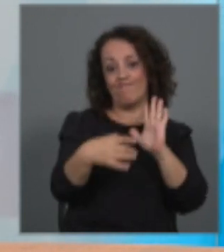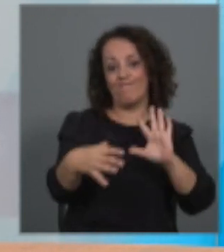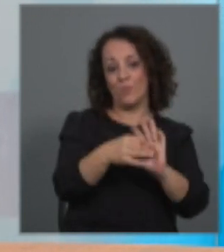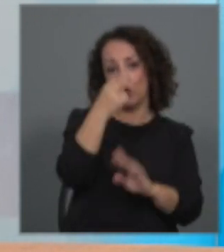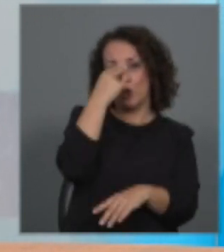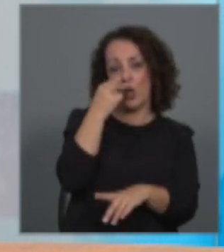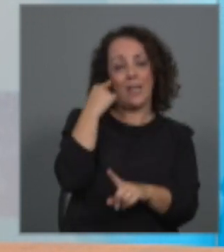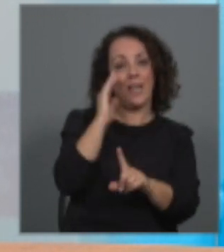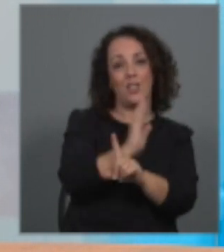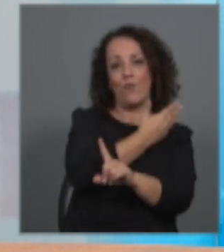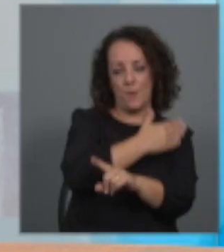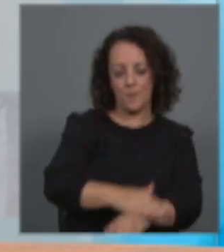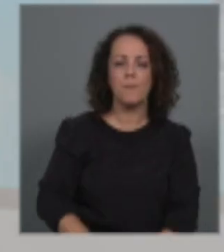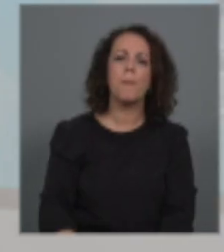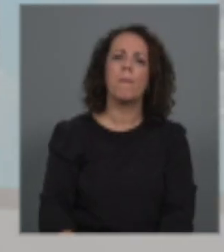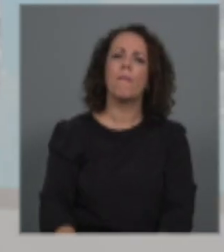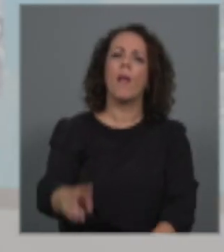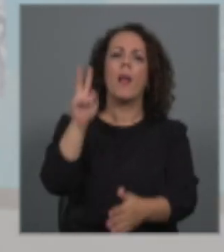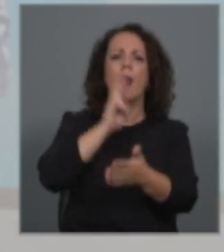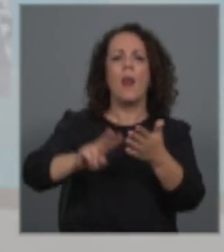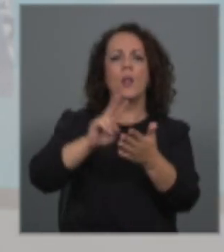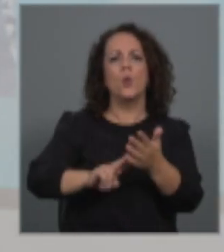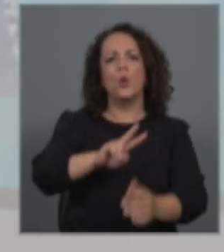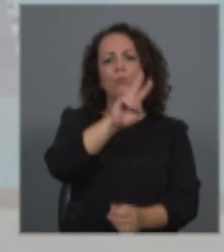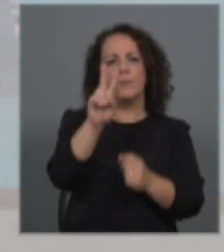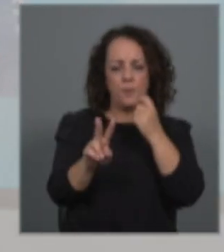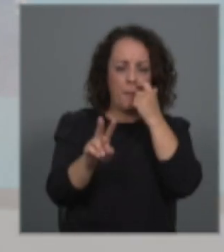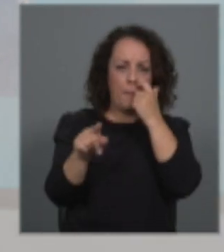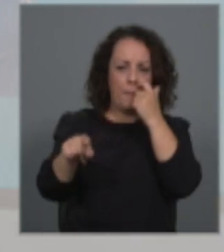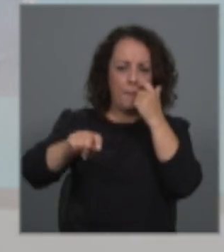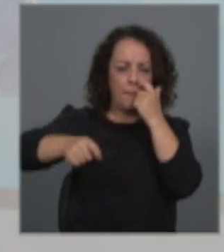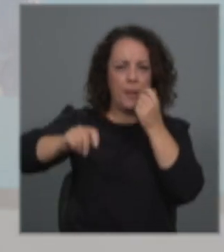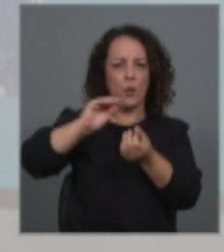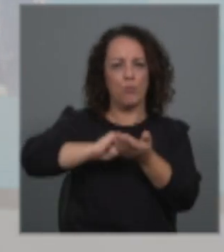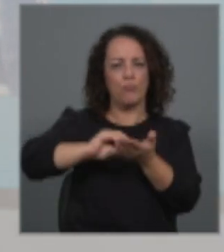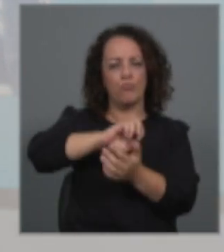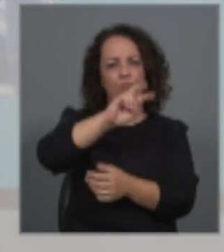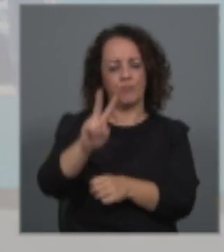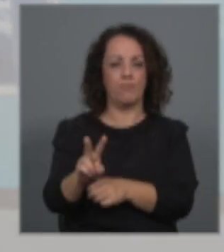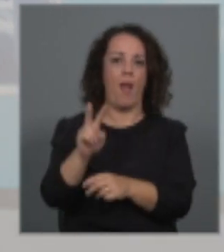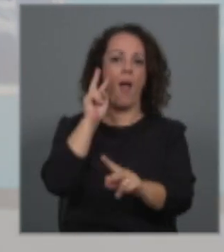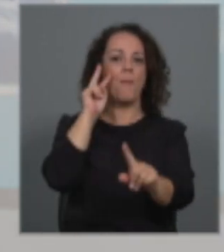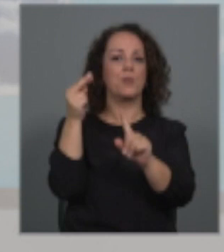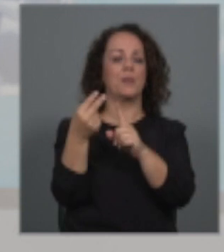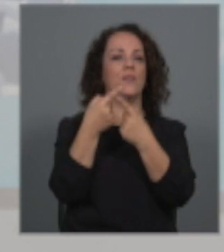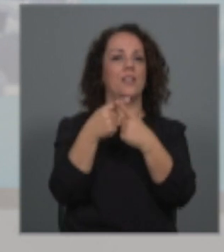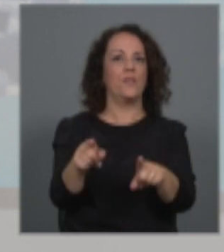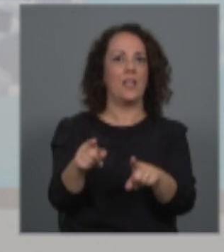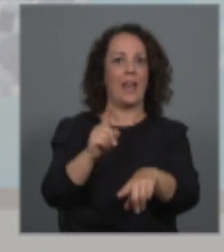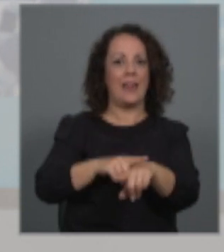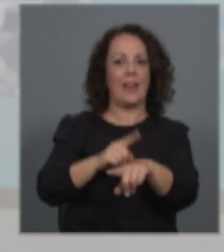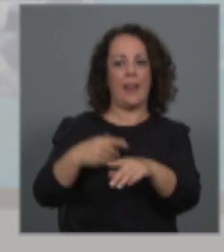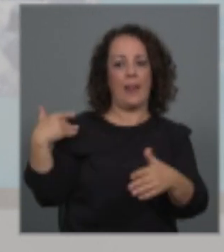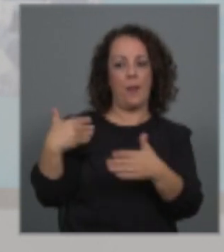aconteceu. Na segunda leitura da segunda carta de Pedro, já temos aqui uma perspectiva de uma vinda dos últimos tempos, não